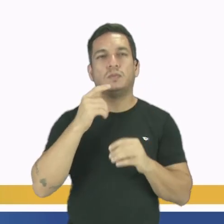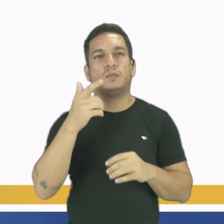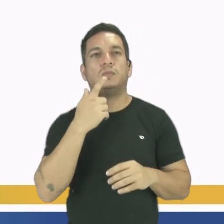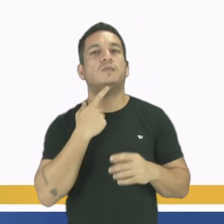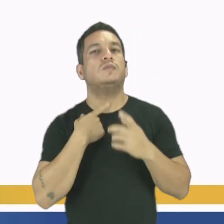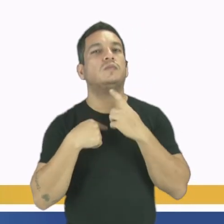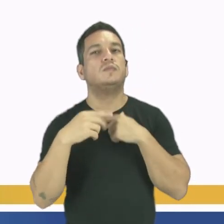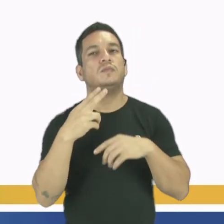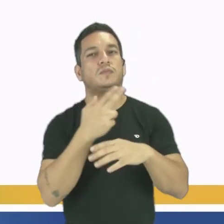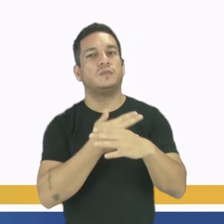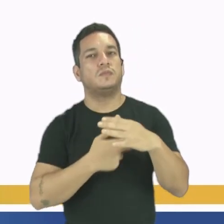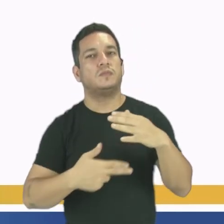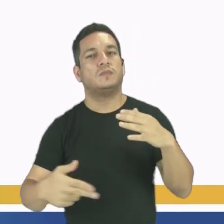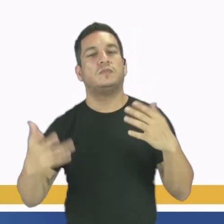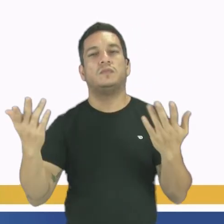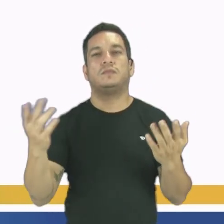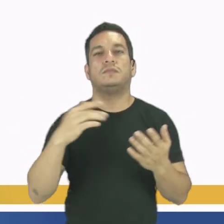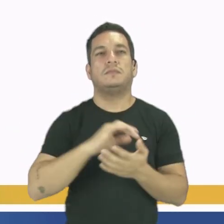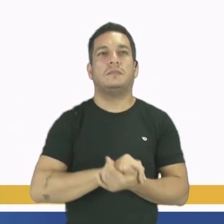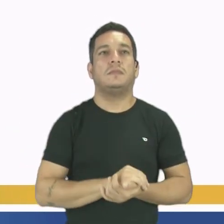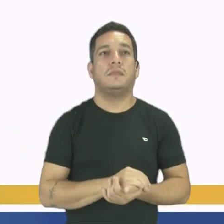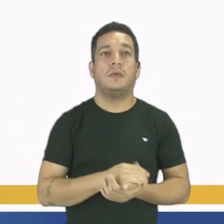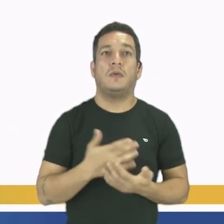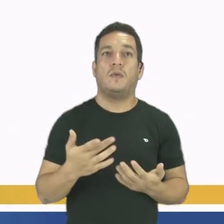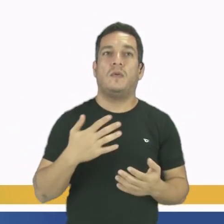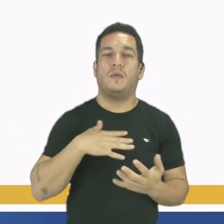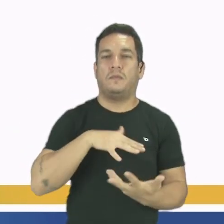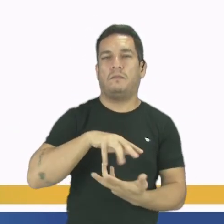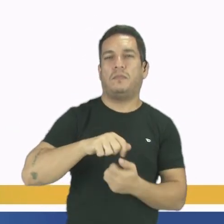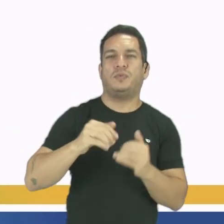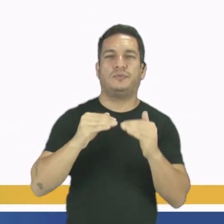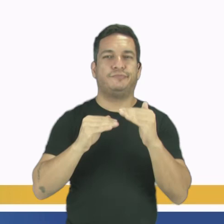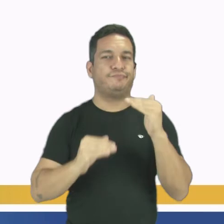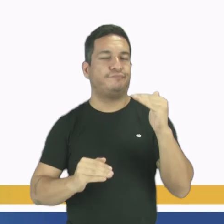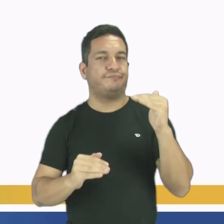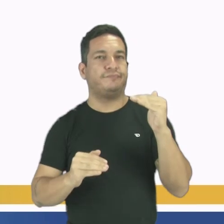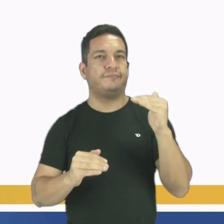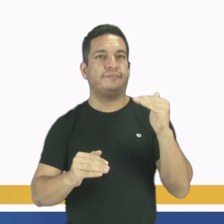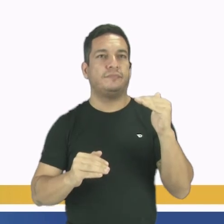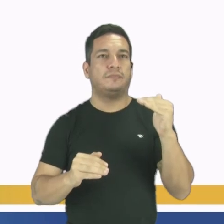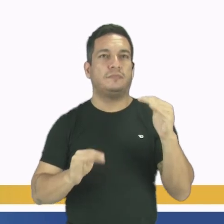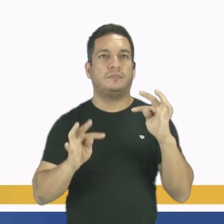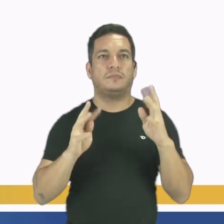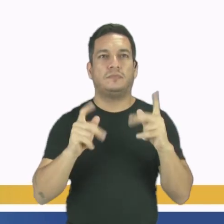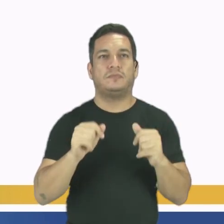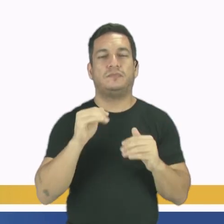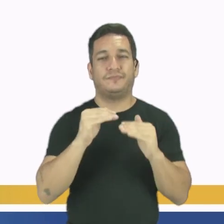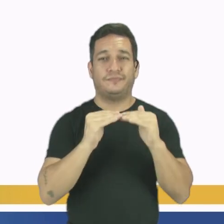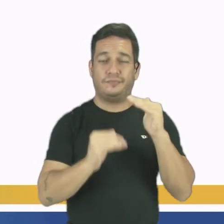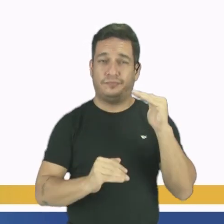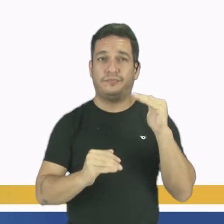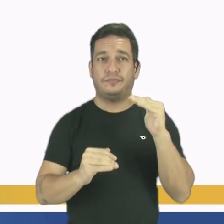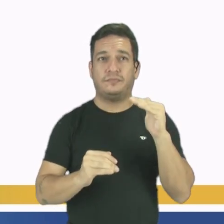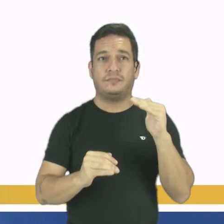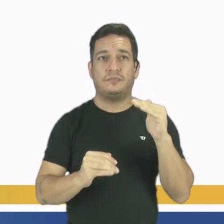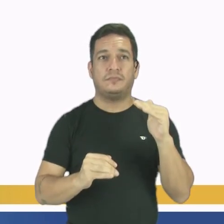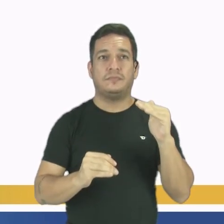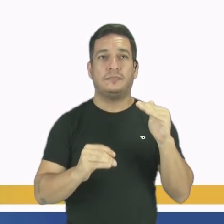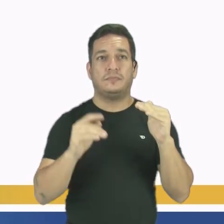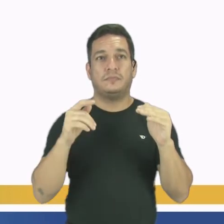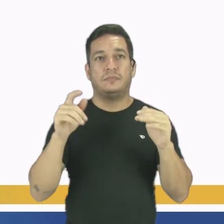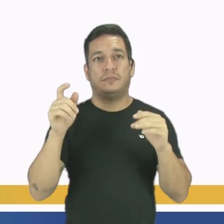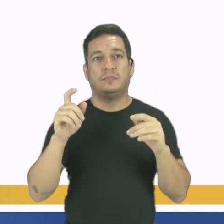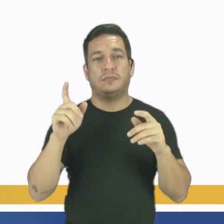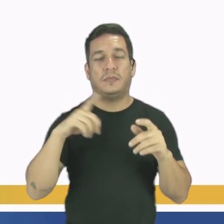seu rabo para ceia. Ó mundo desigual, tudo tão desigual. De um lado